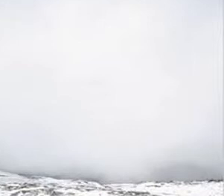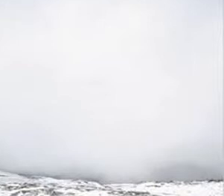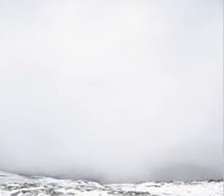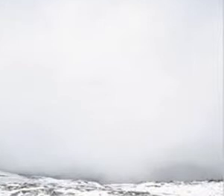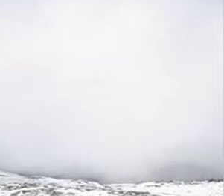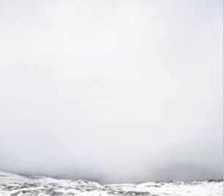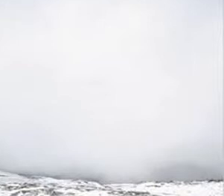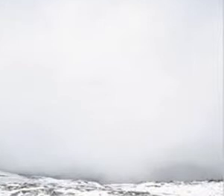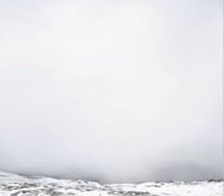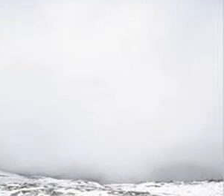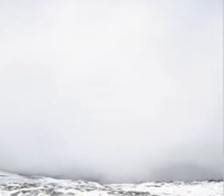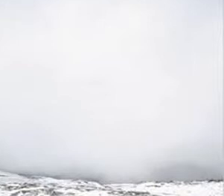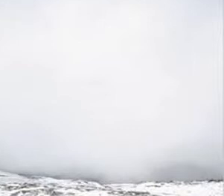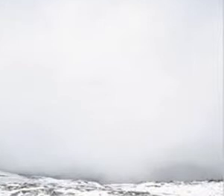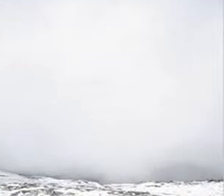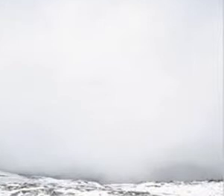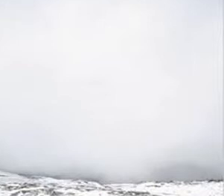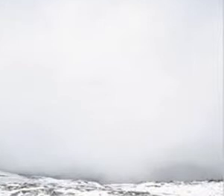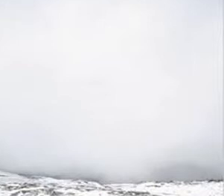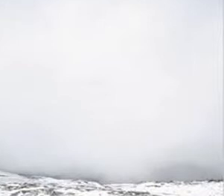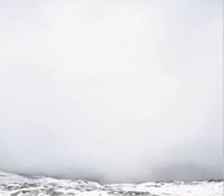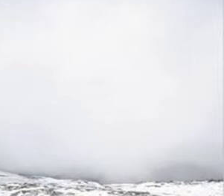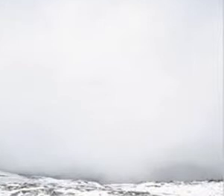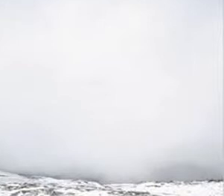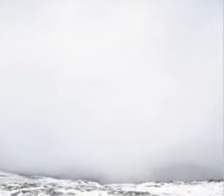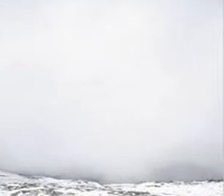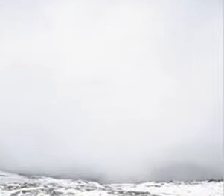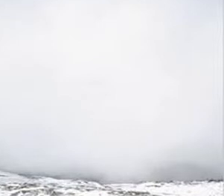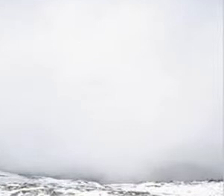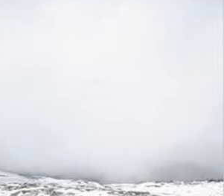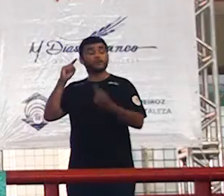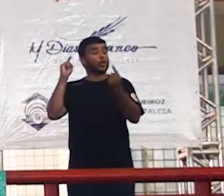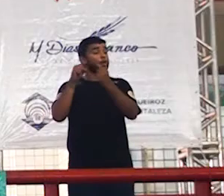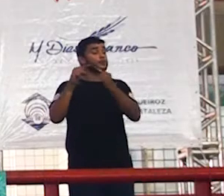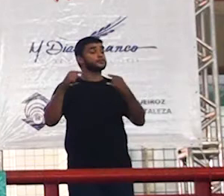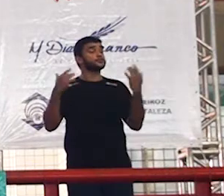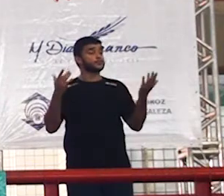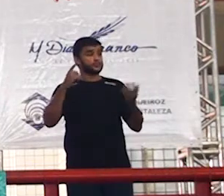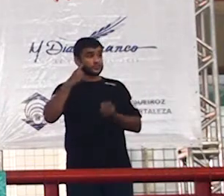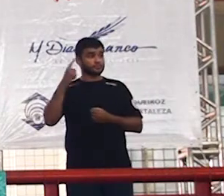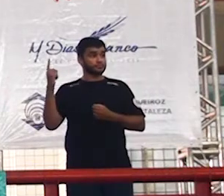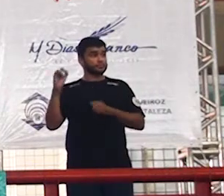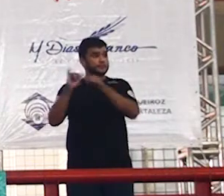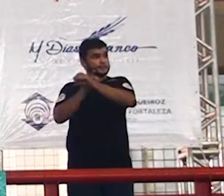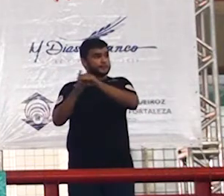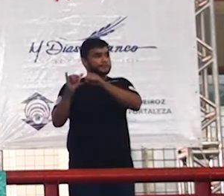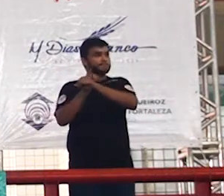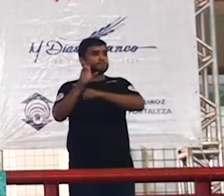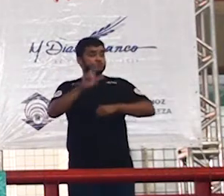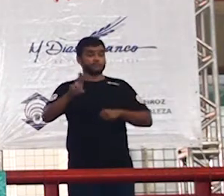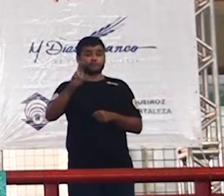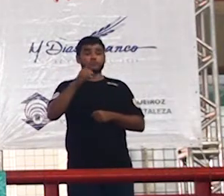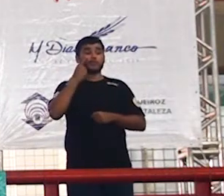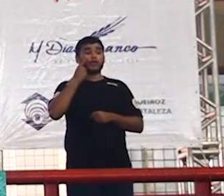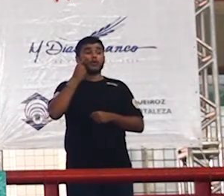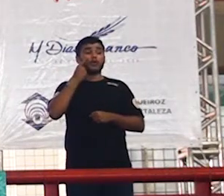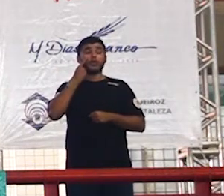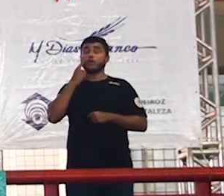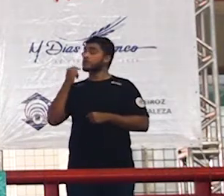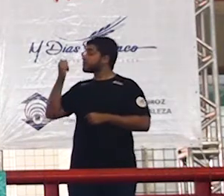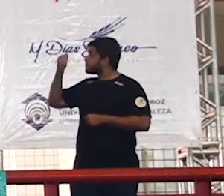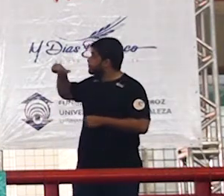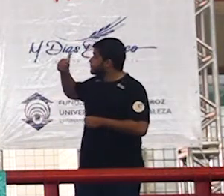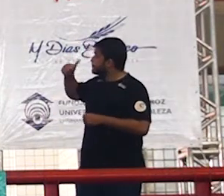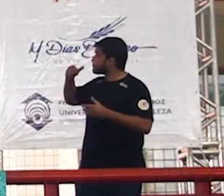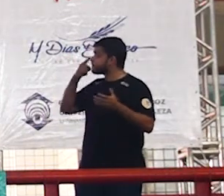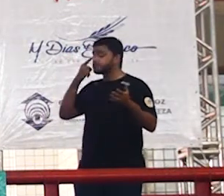Entenderam a mensagem? Entenderam o objetivo da propaganda? A estratégia utilizada? Vamos analisar os elementos